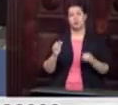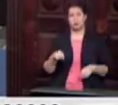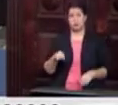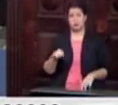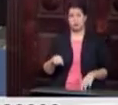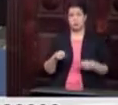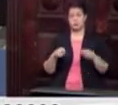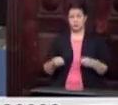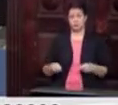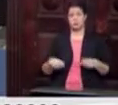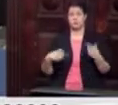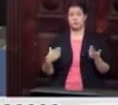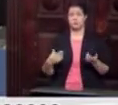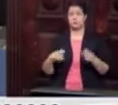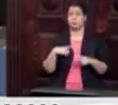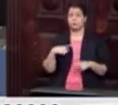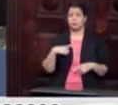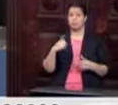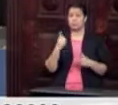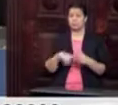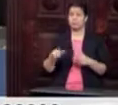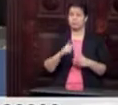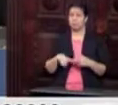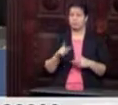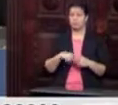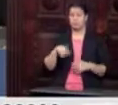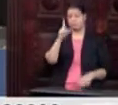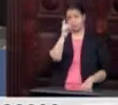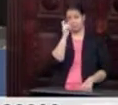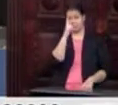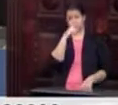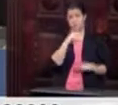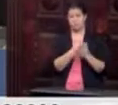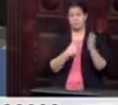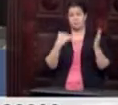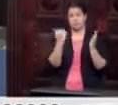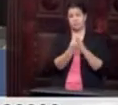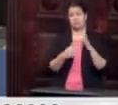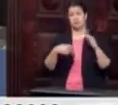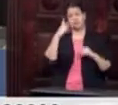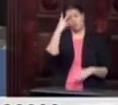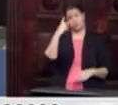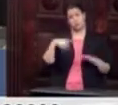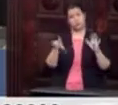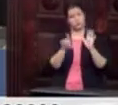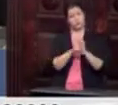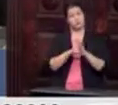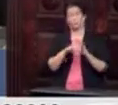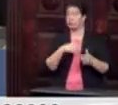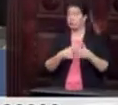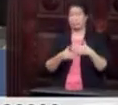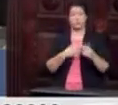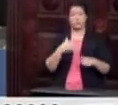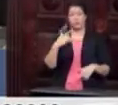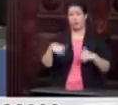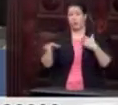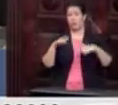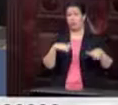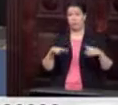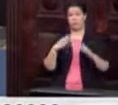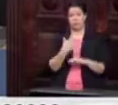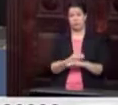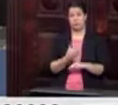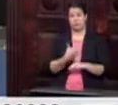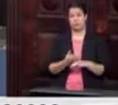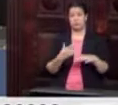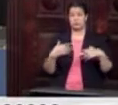o que gerará uma dificuldade adicional para a apreciação de qualquer outra matéria. Se criou